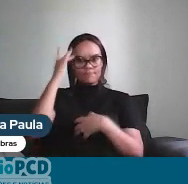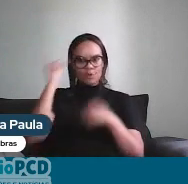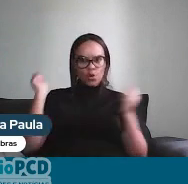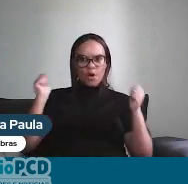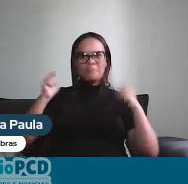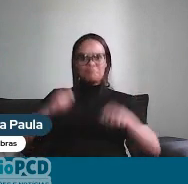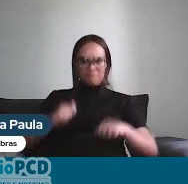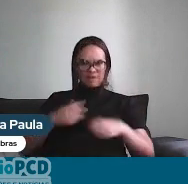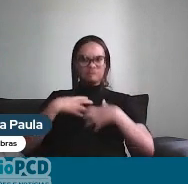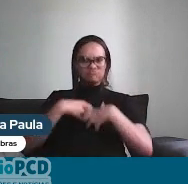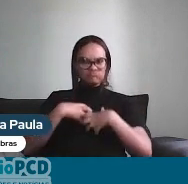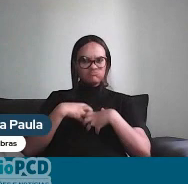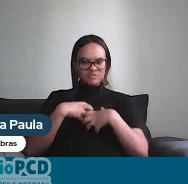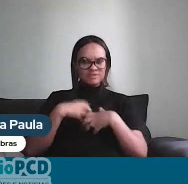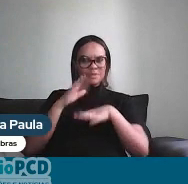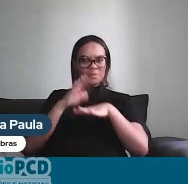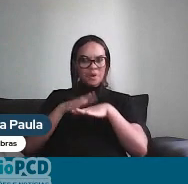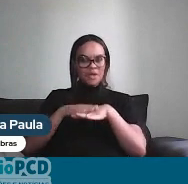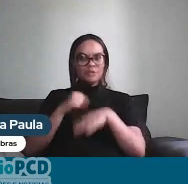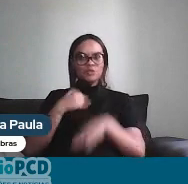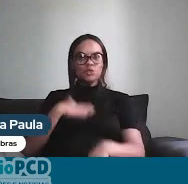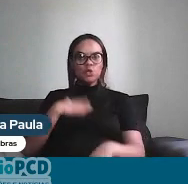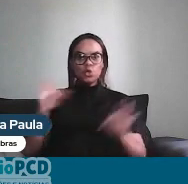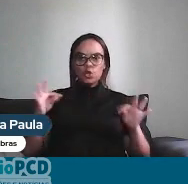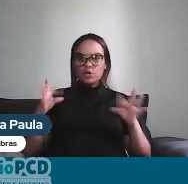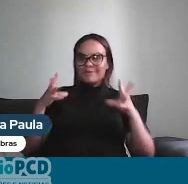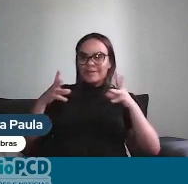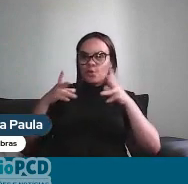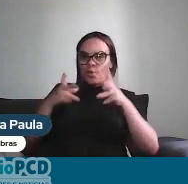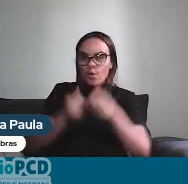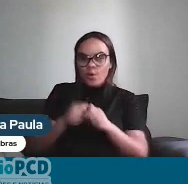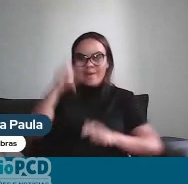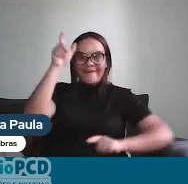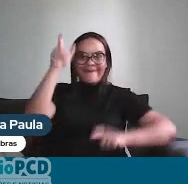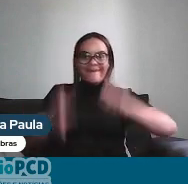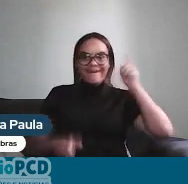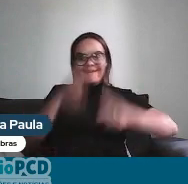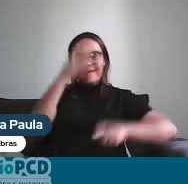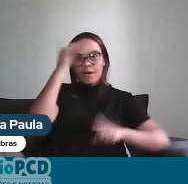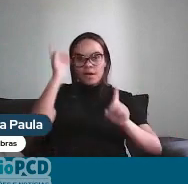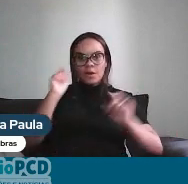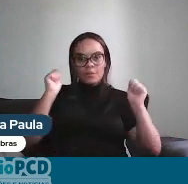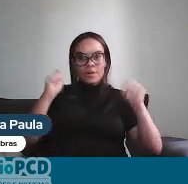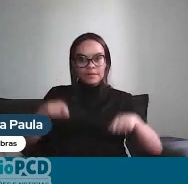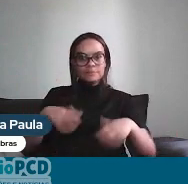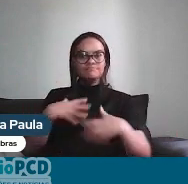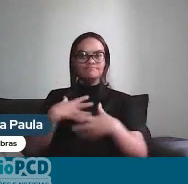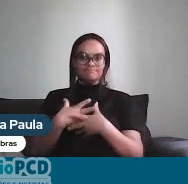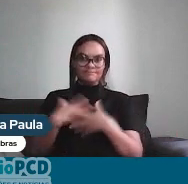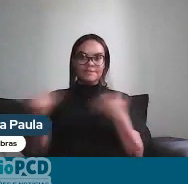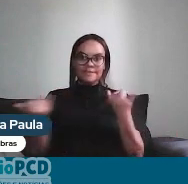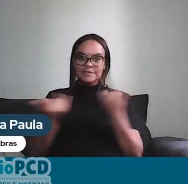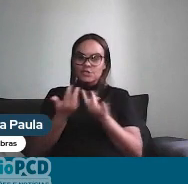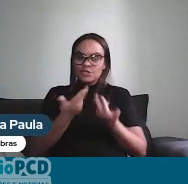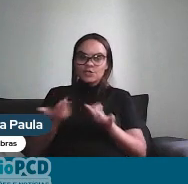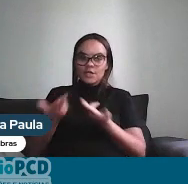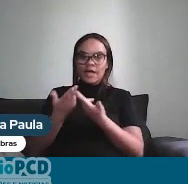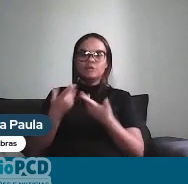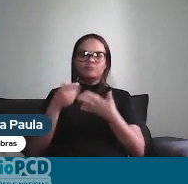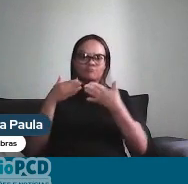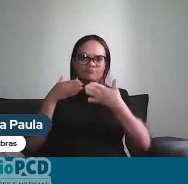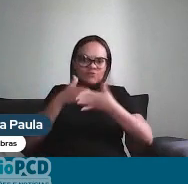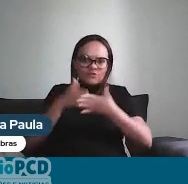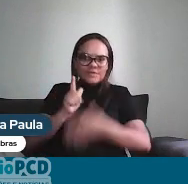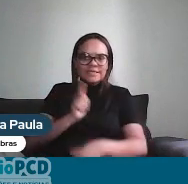capaz. Eu gostaria que todas as pessoas com deficiência pudessem dizer isso. Tenho dificuldades?